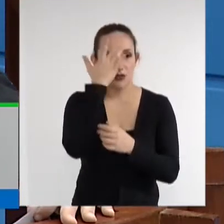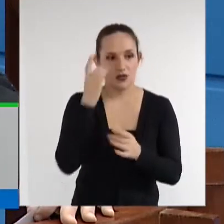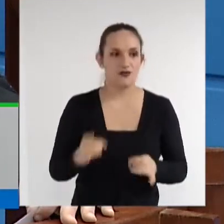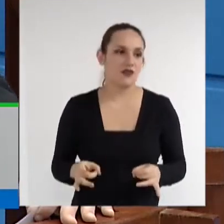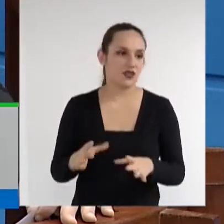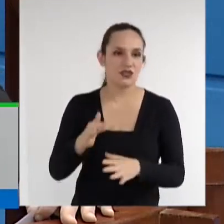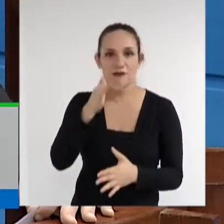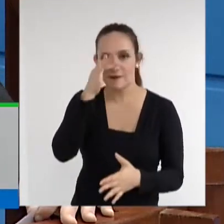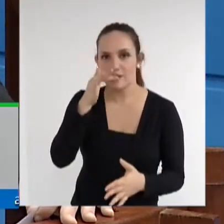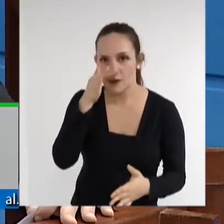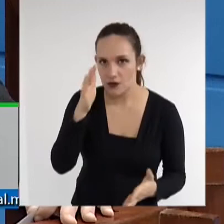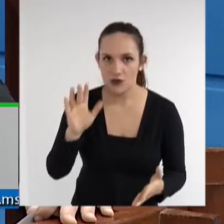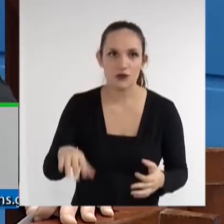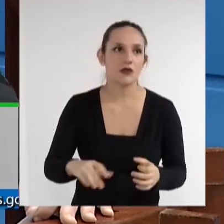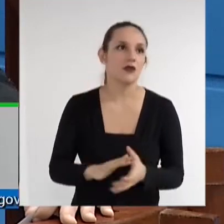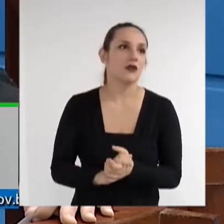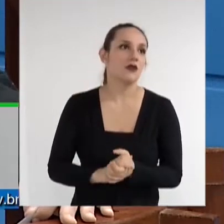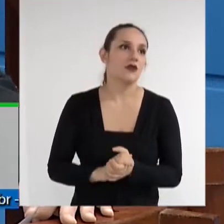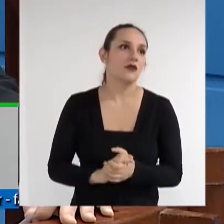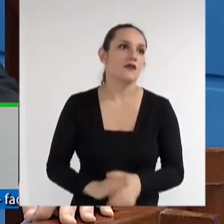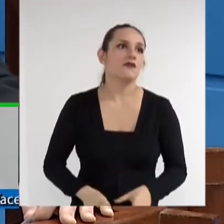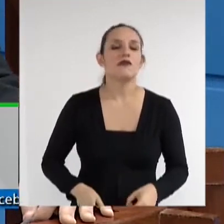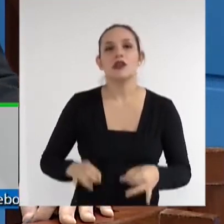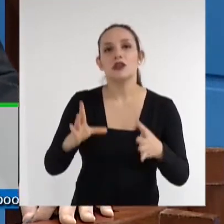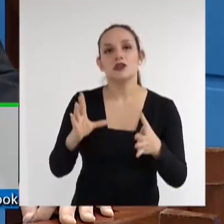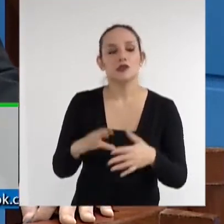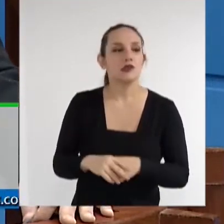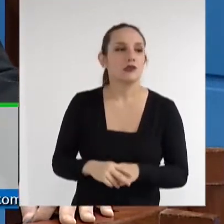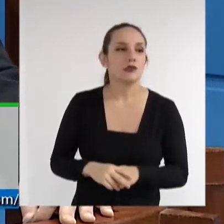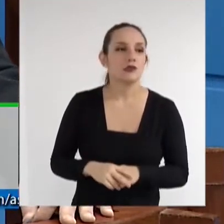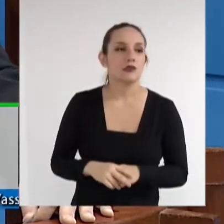flores, vendendo